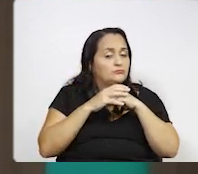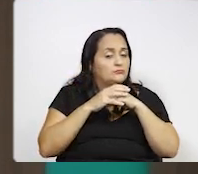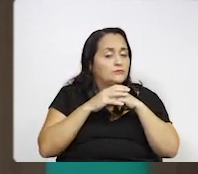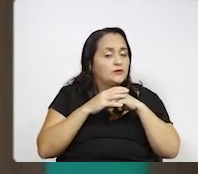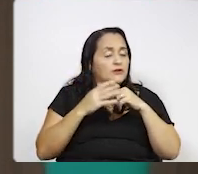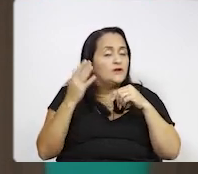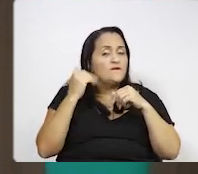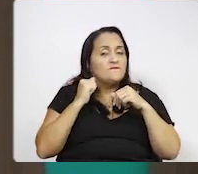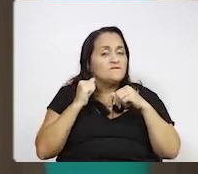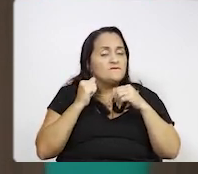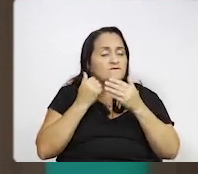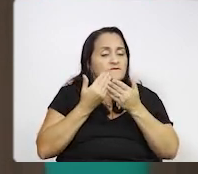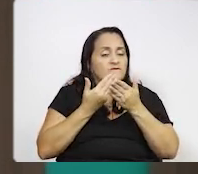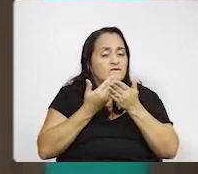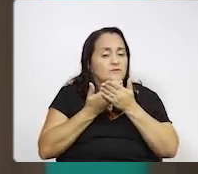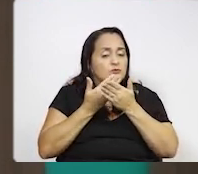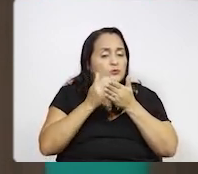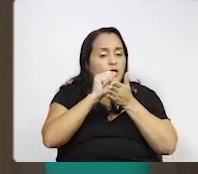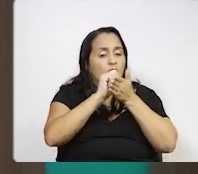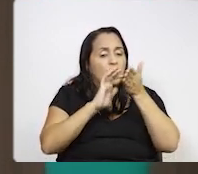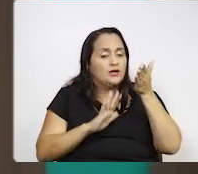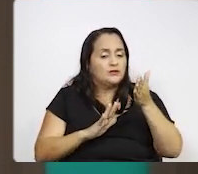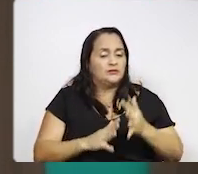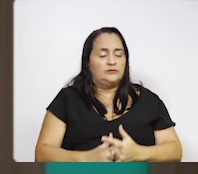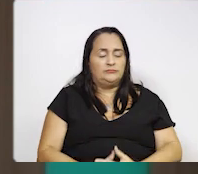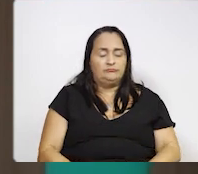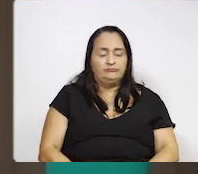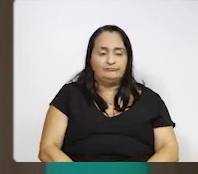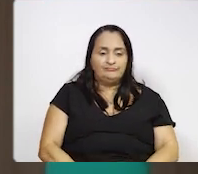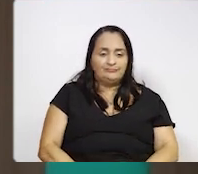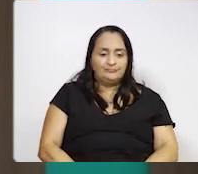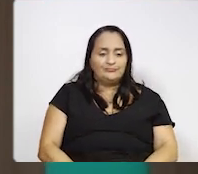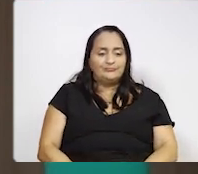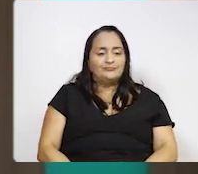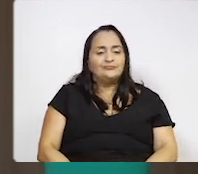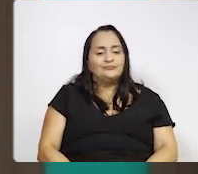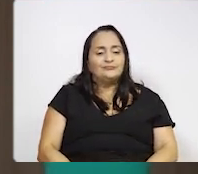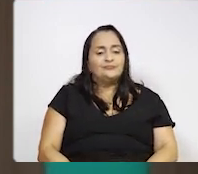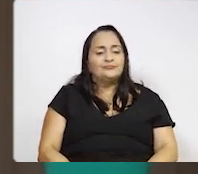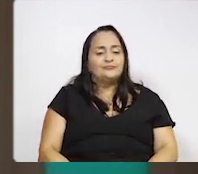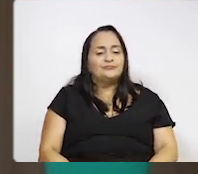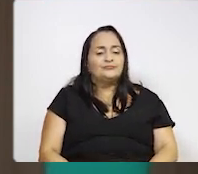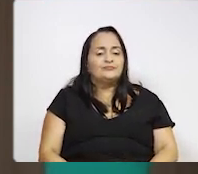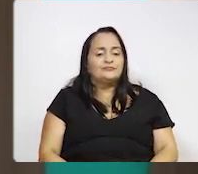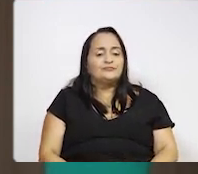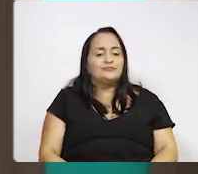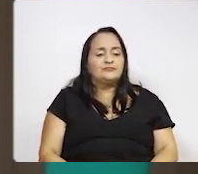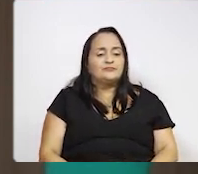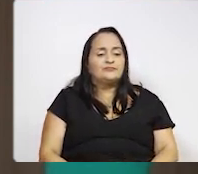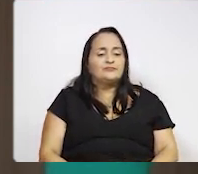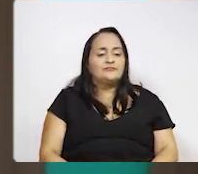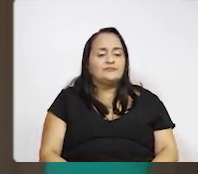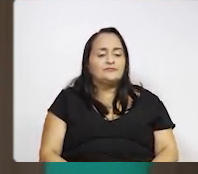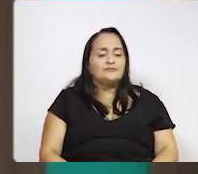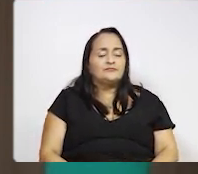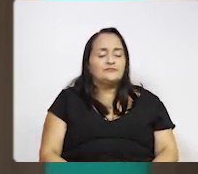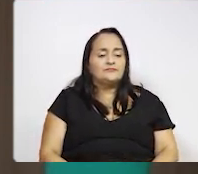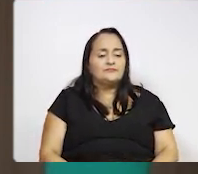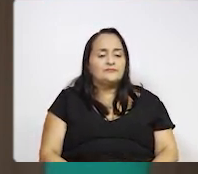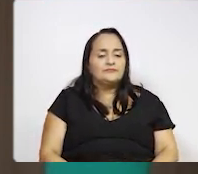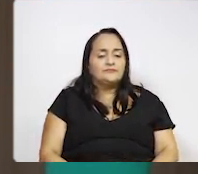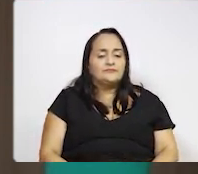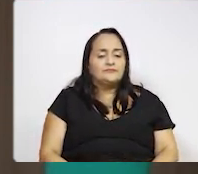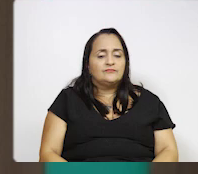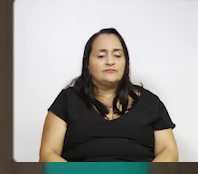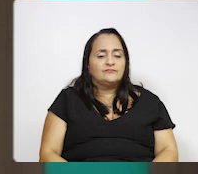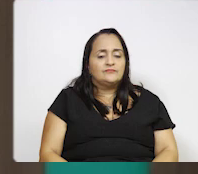Então, vamos a essa questão. Eu tenho 13 aqui, certo? E para que ele